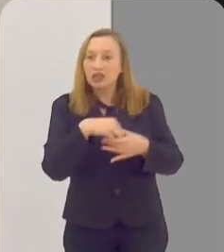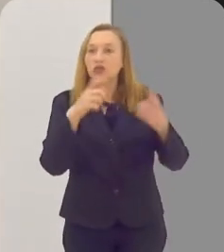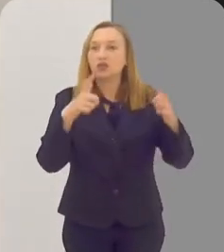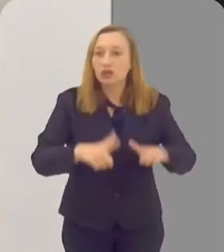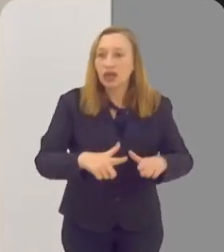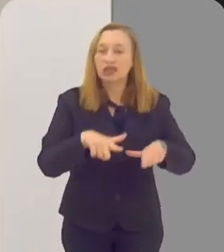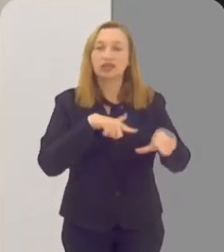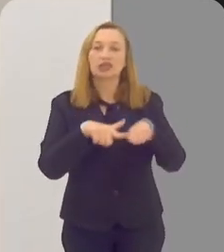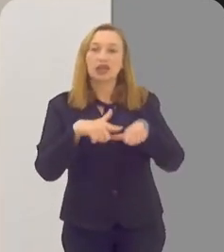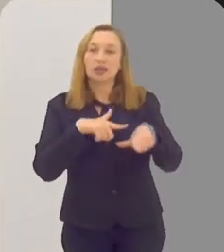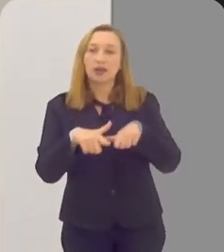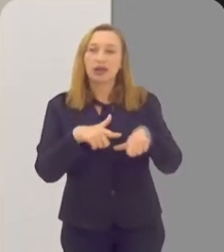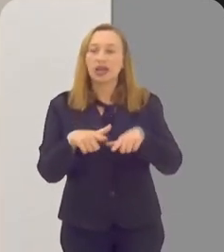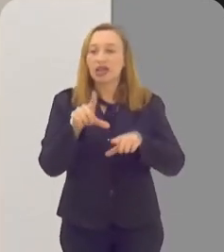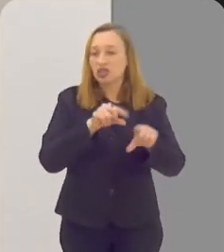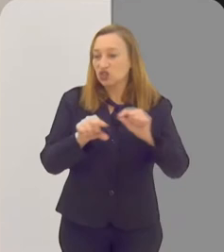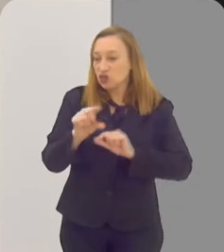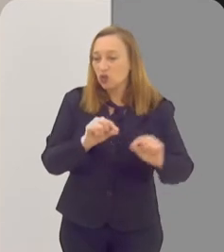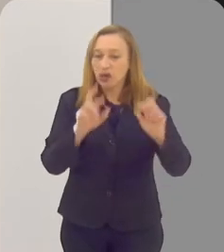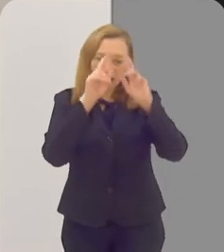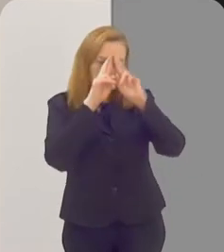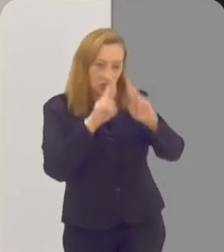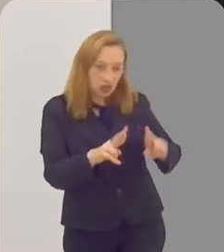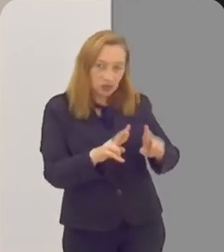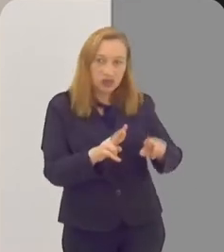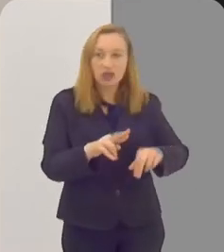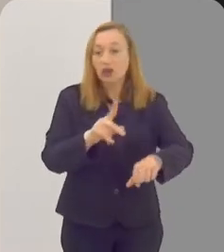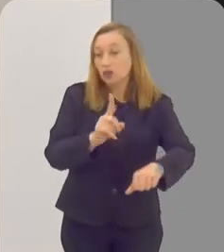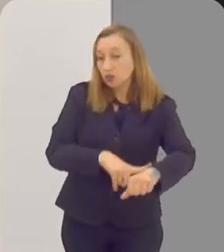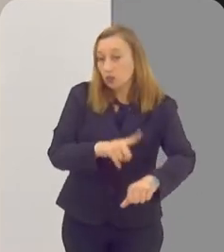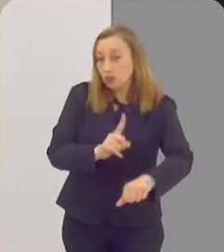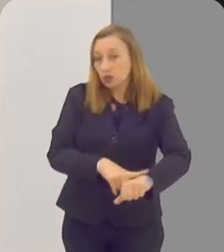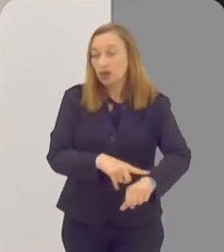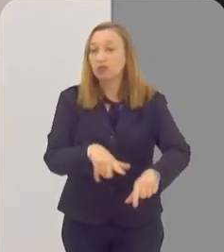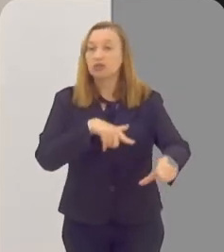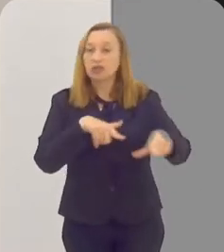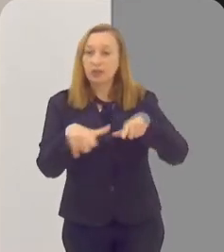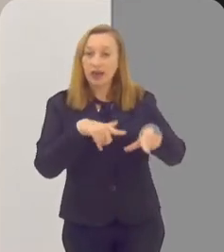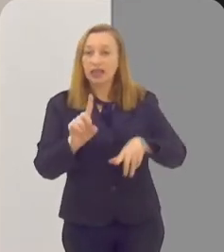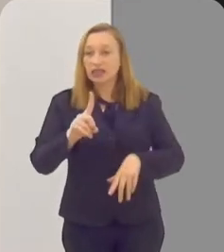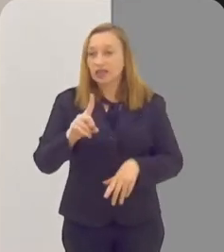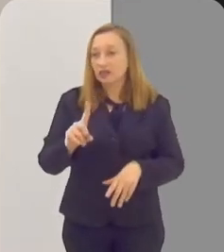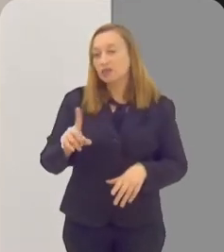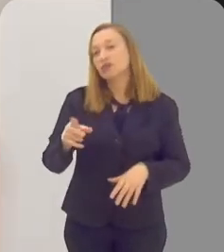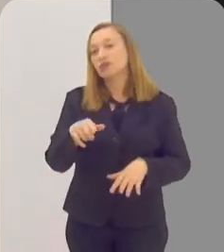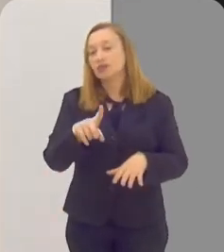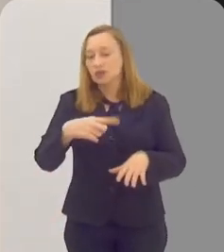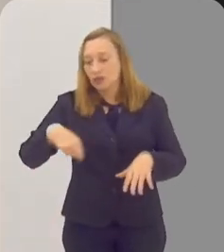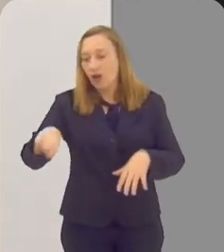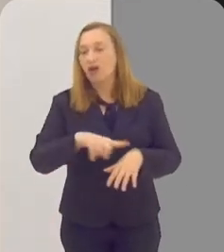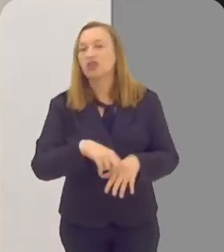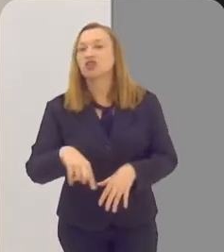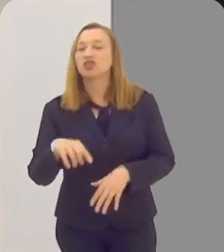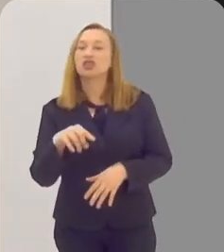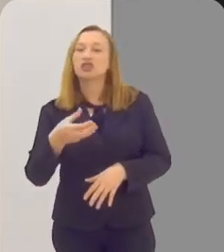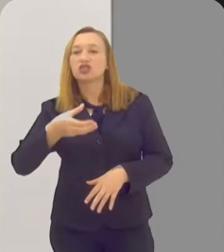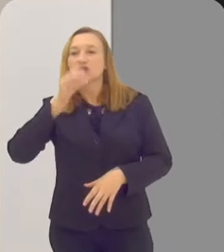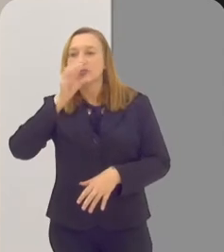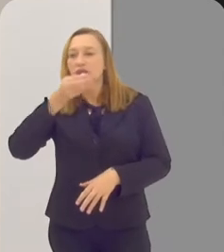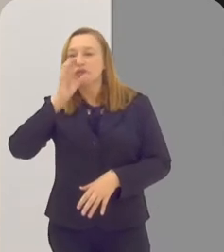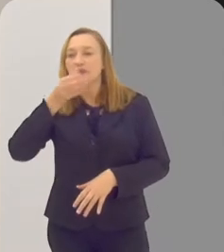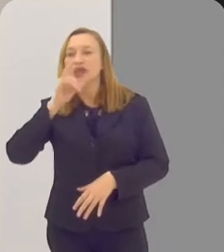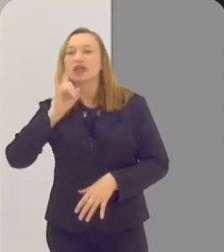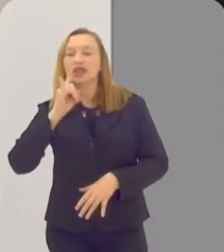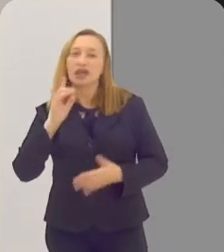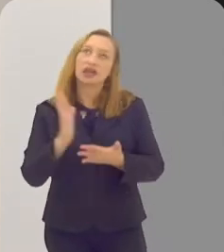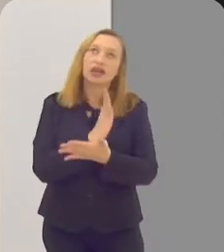aconteça dentro do ambiente de trabalho, que aquelas decisões sejam respeitadas no horário do trabalho, e não numa rodinha de uísque,